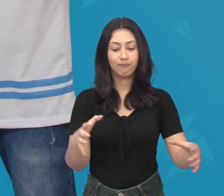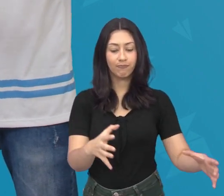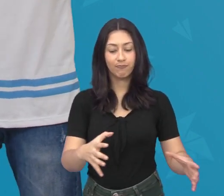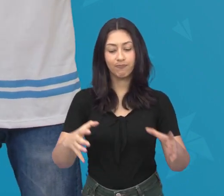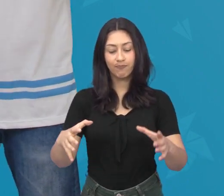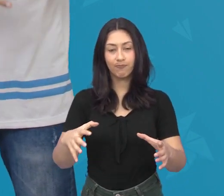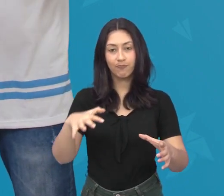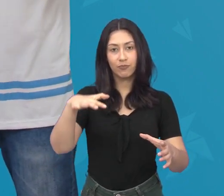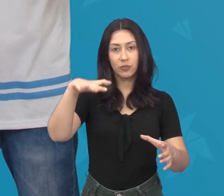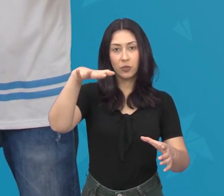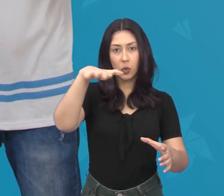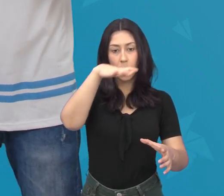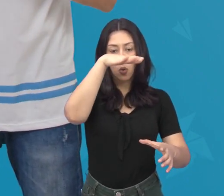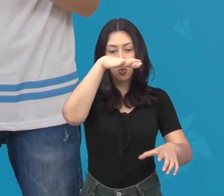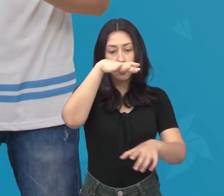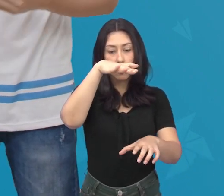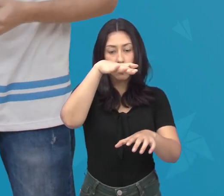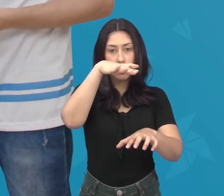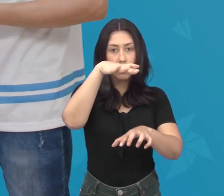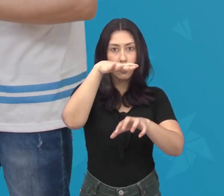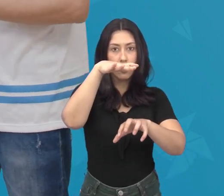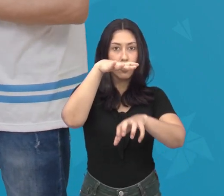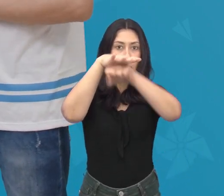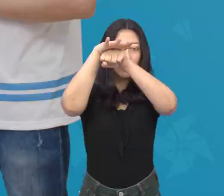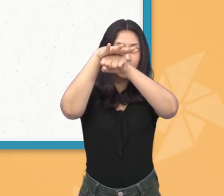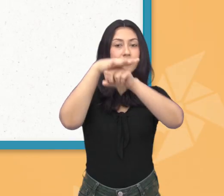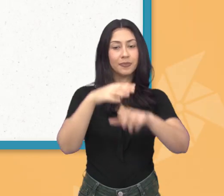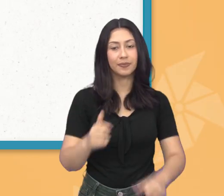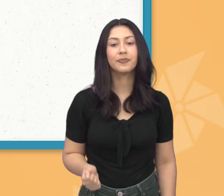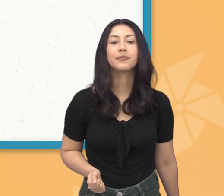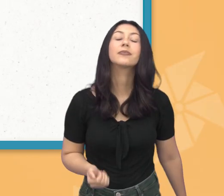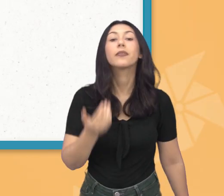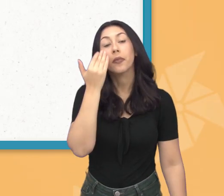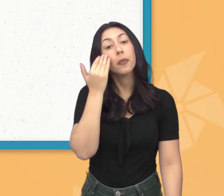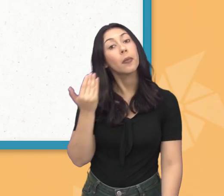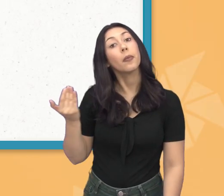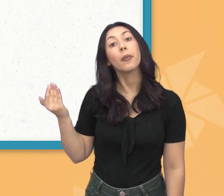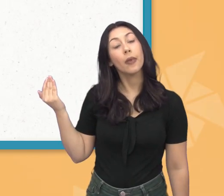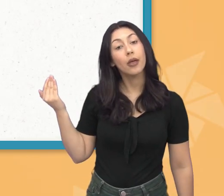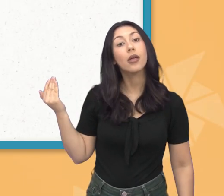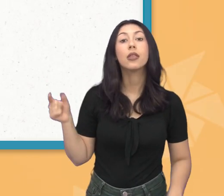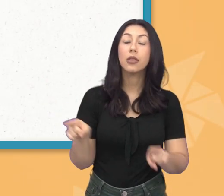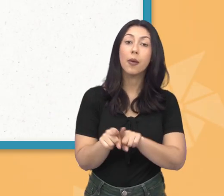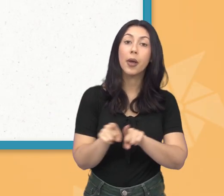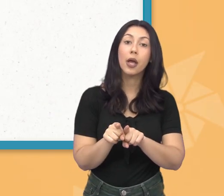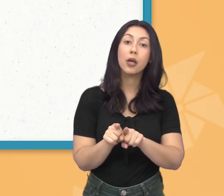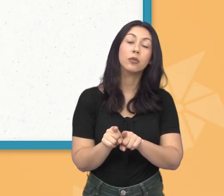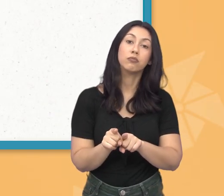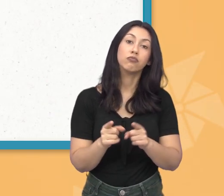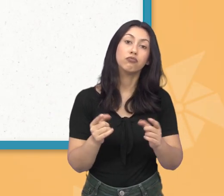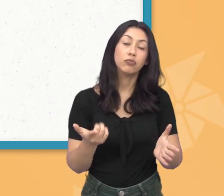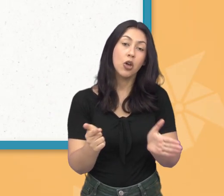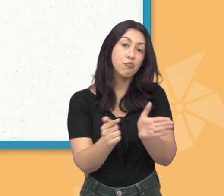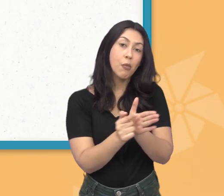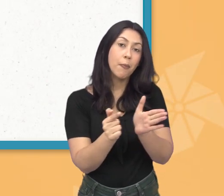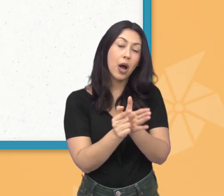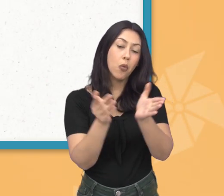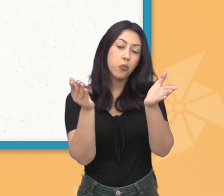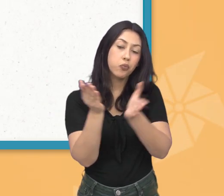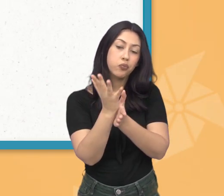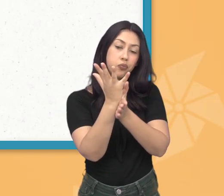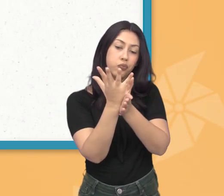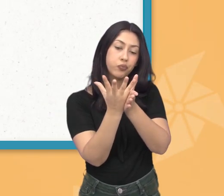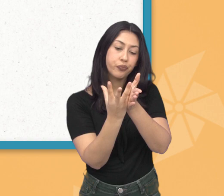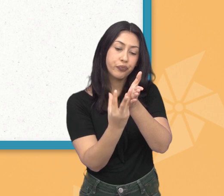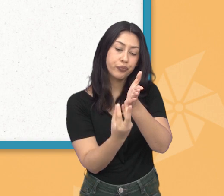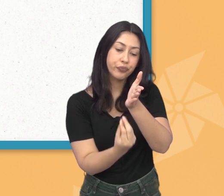enxofre ali depositado no recipiente onde já estava. Aqui temos a filtração comum, que é uma separação que a gente utiliza para separar sólido